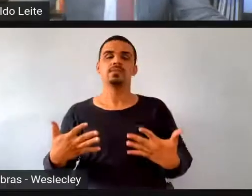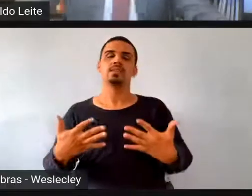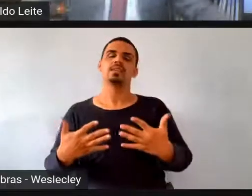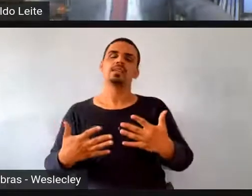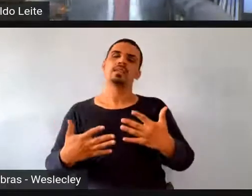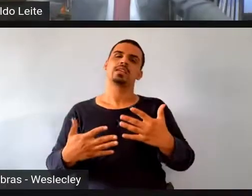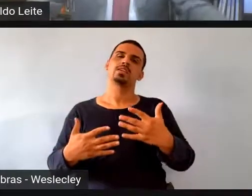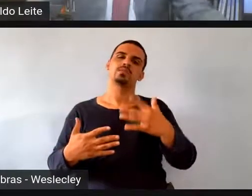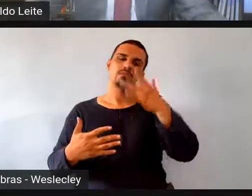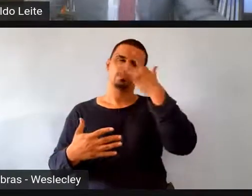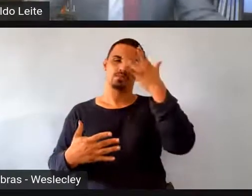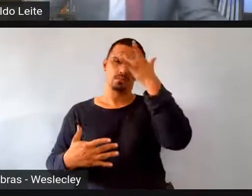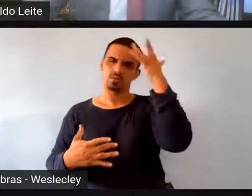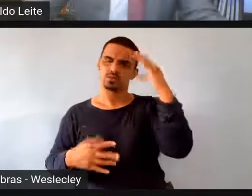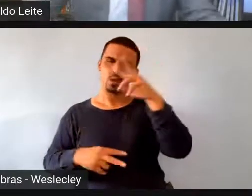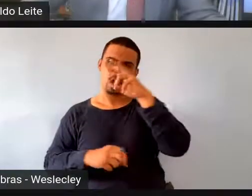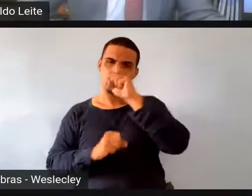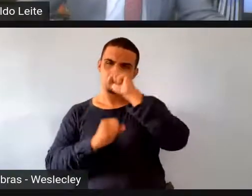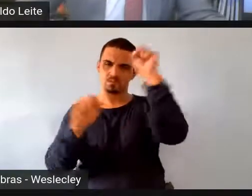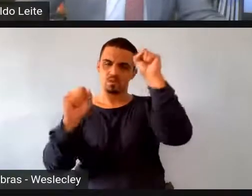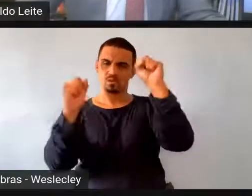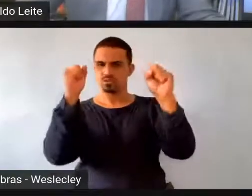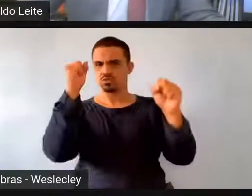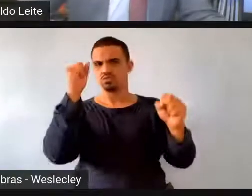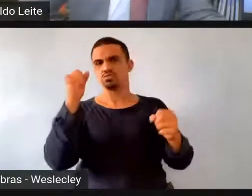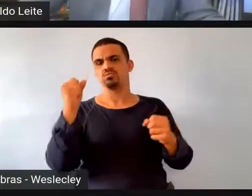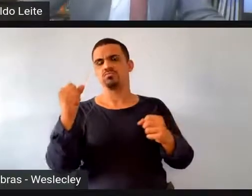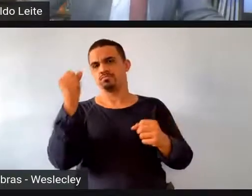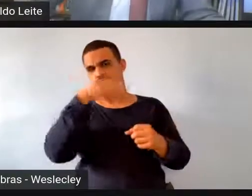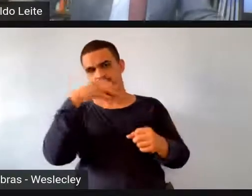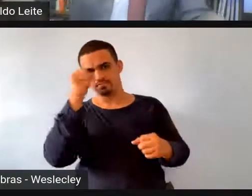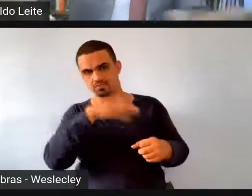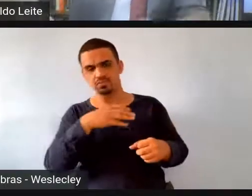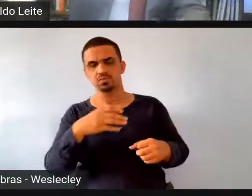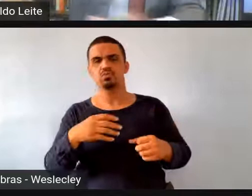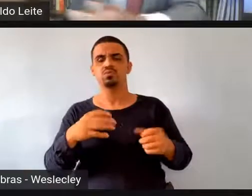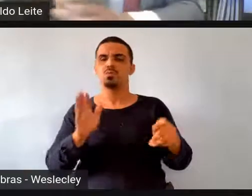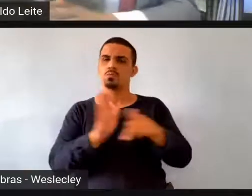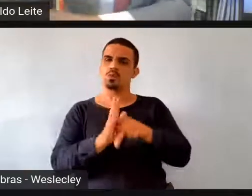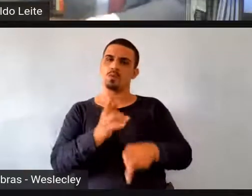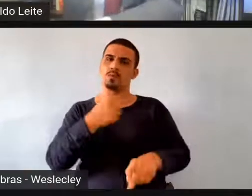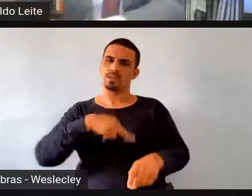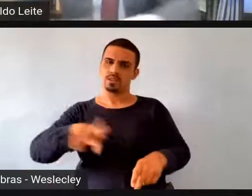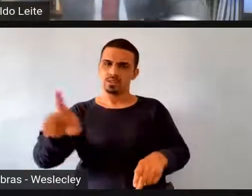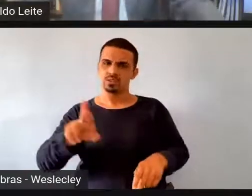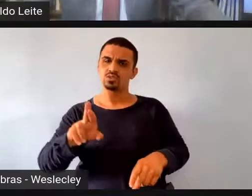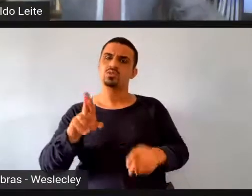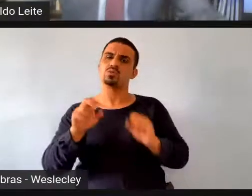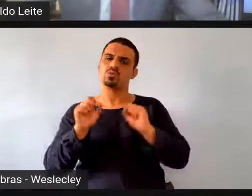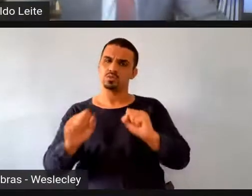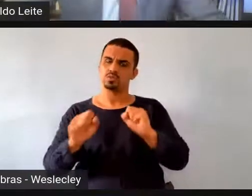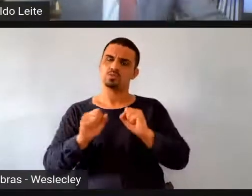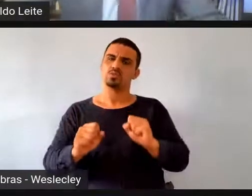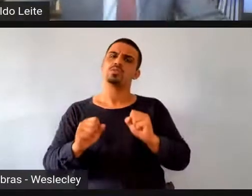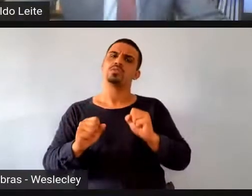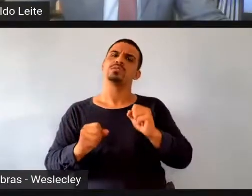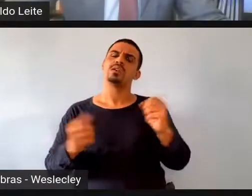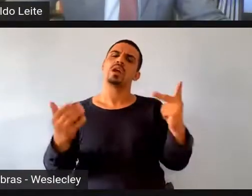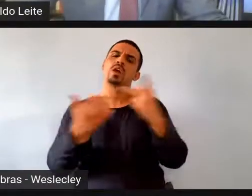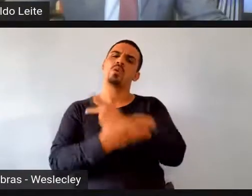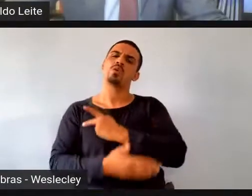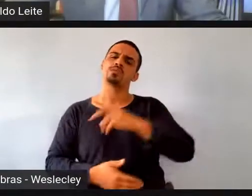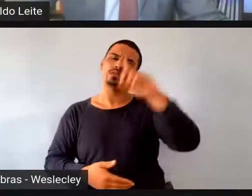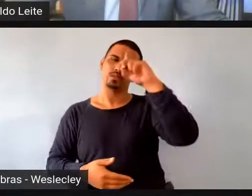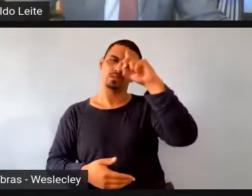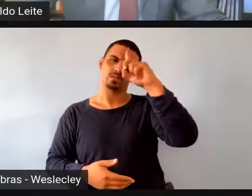de poder religioso, embora ainda não tipificado na legislação, mas que possivelmente seja uma decorrência ou um dos